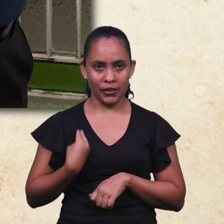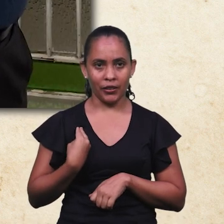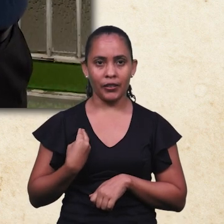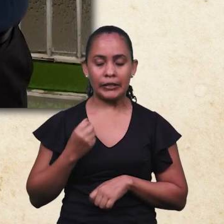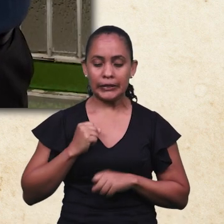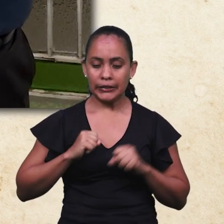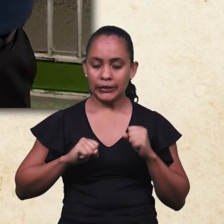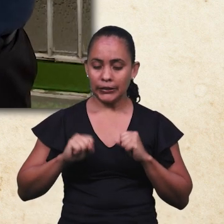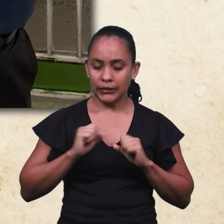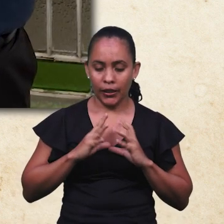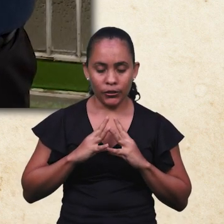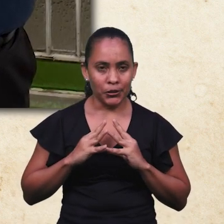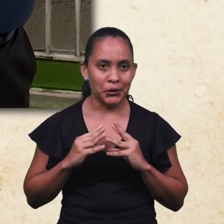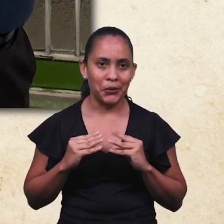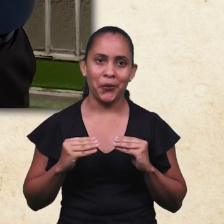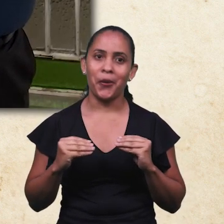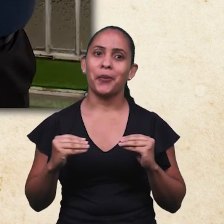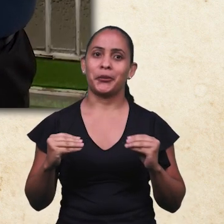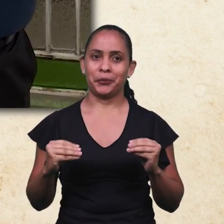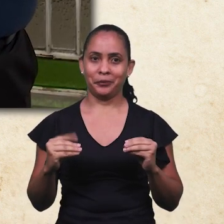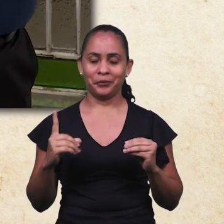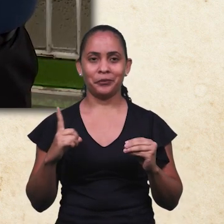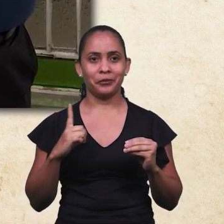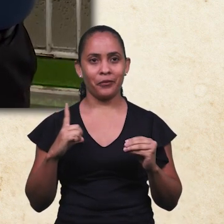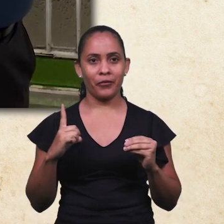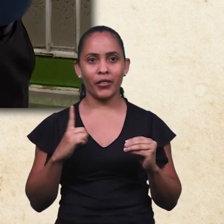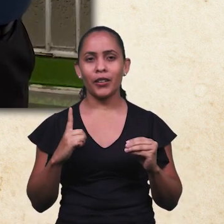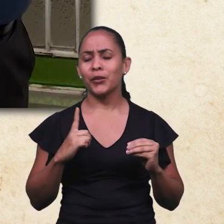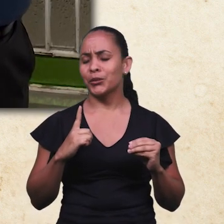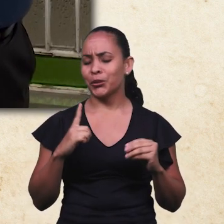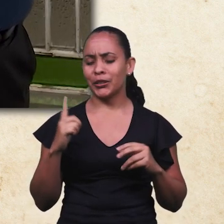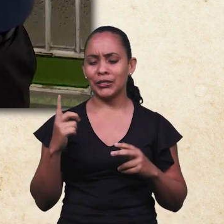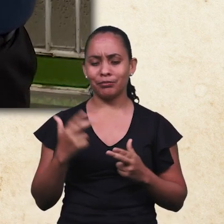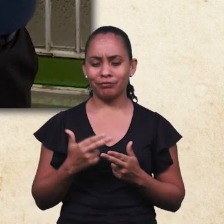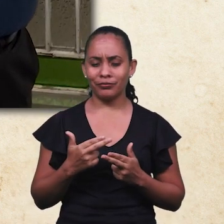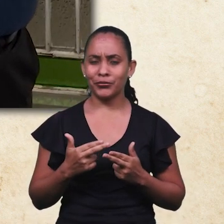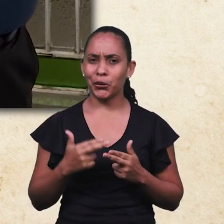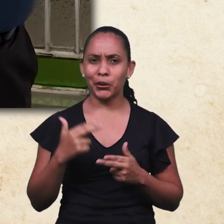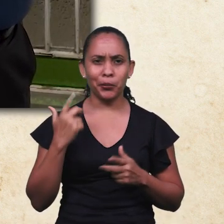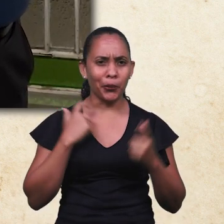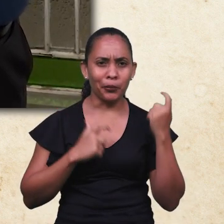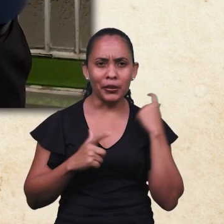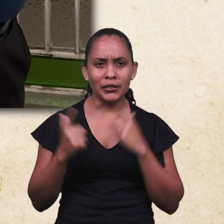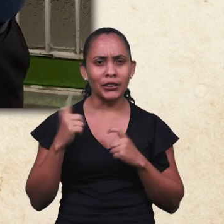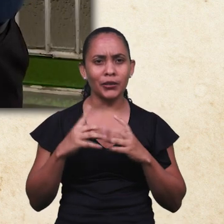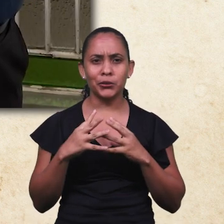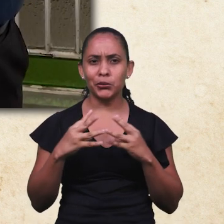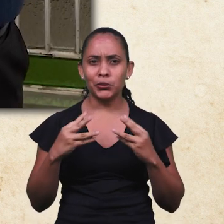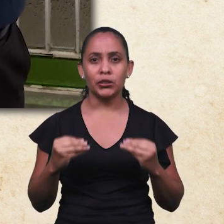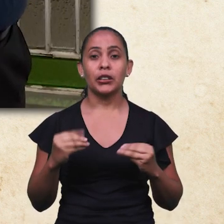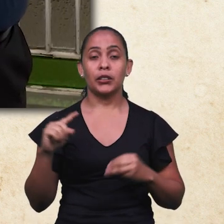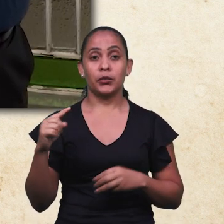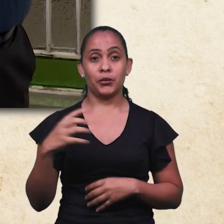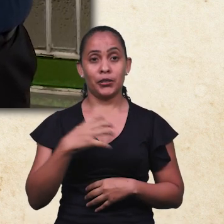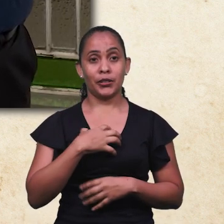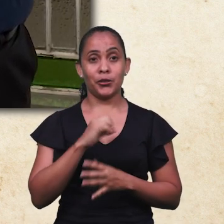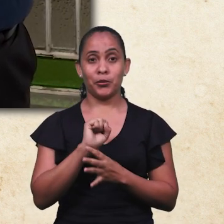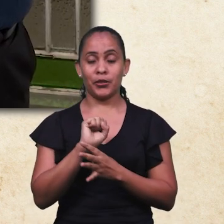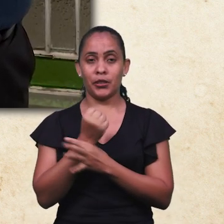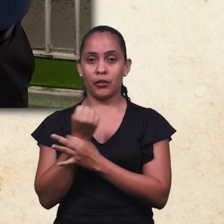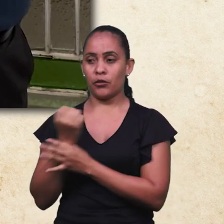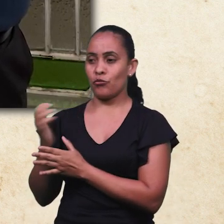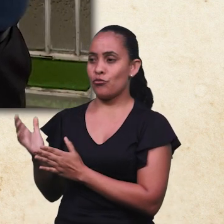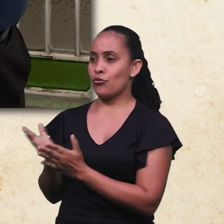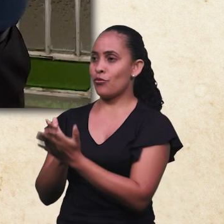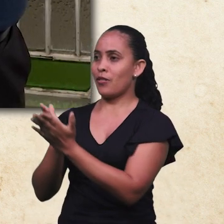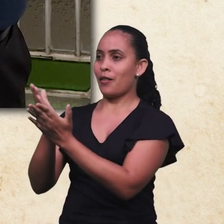a ansiedade, que nos tira todo o pavor, toda a dificuldade, mas nos traz uma segurança de